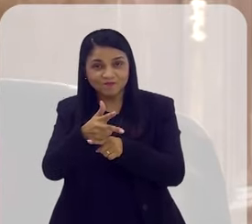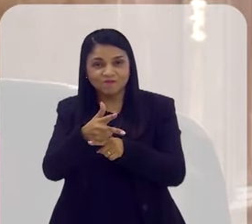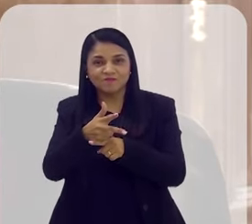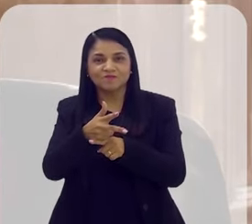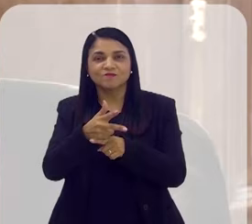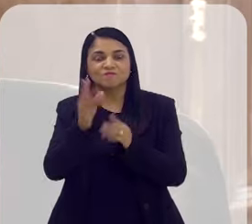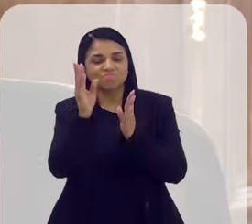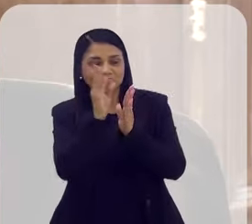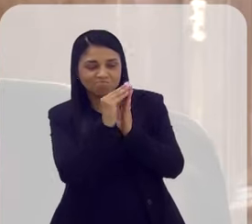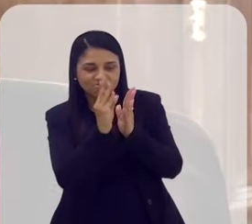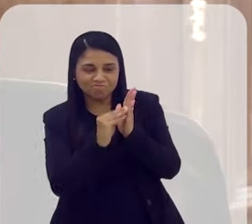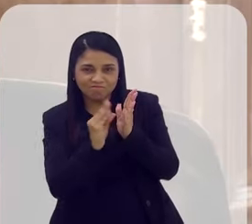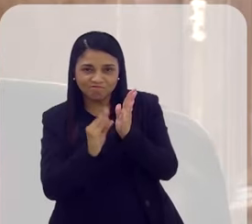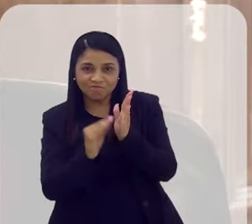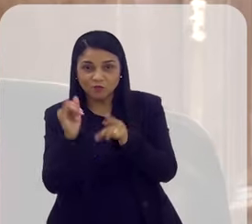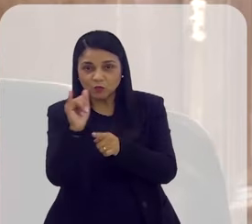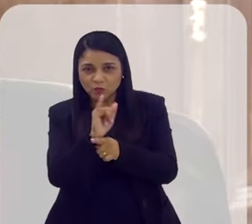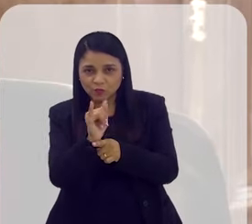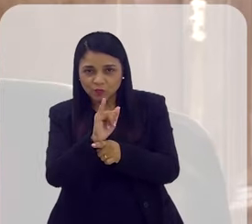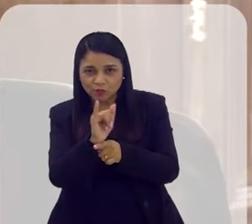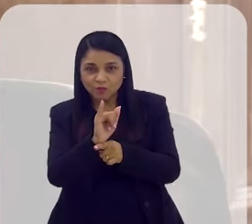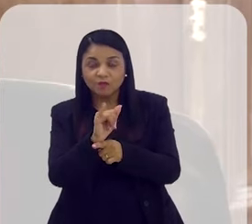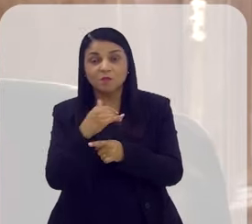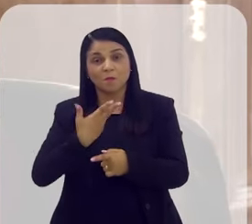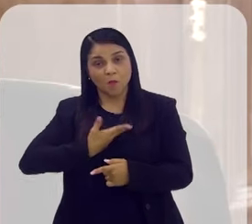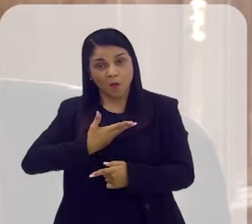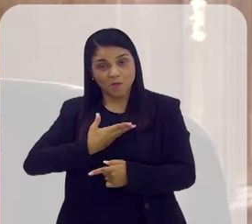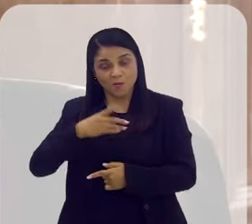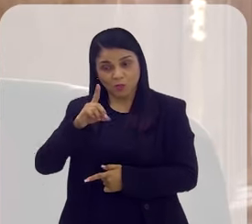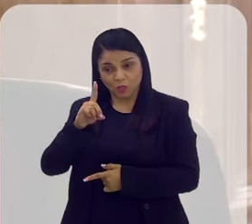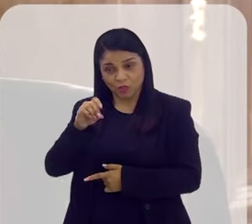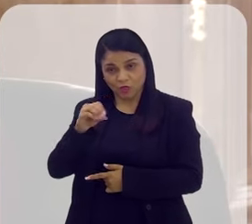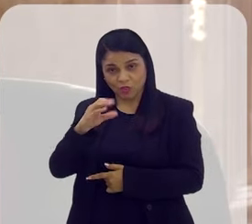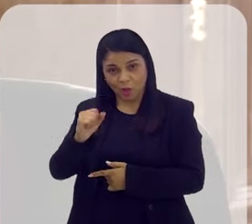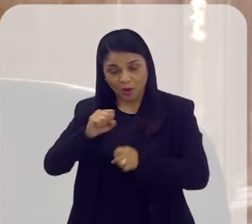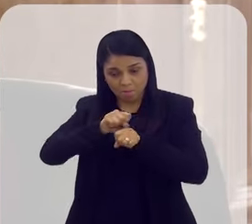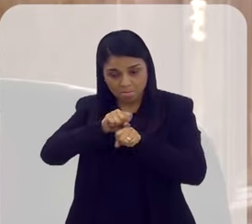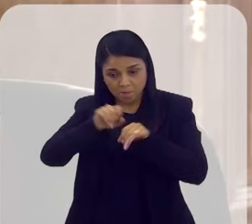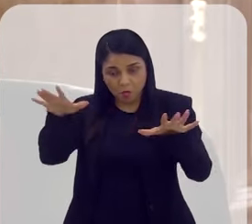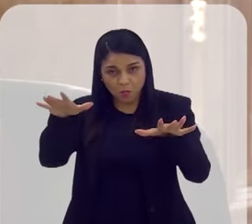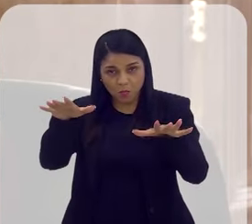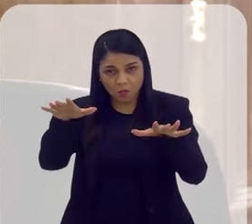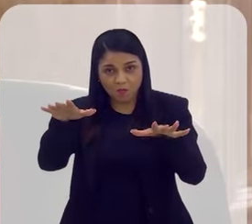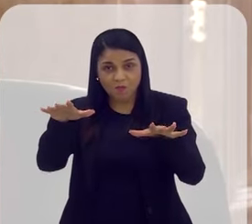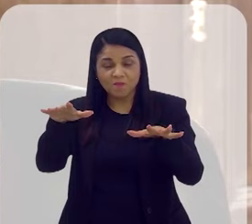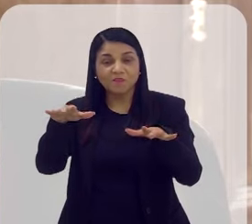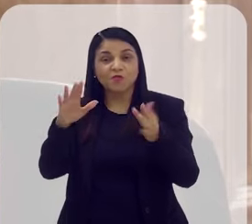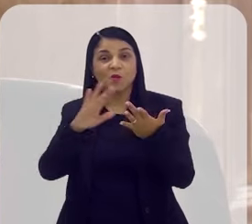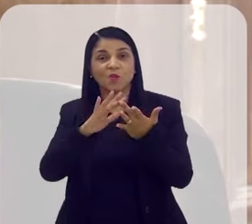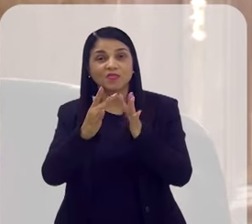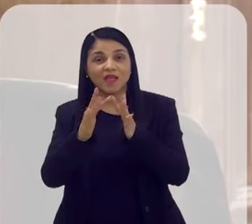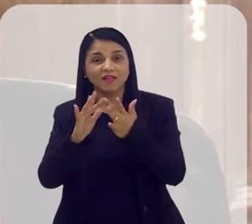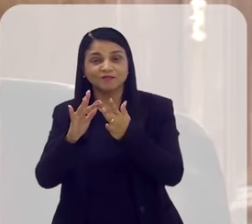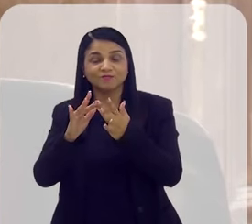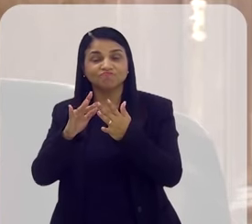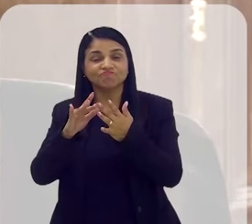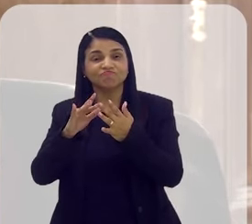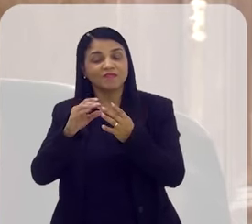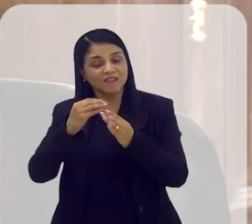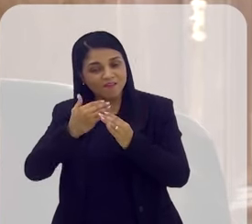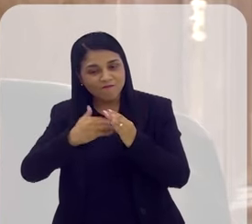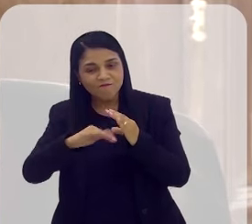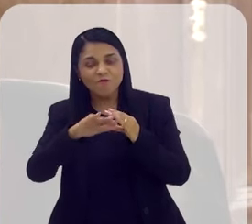gravamos o vídeo, colocamos no YouTube e o nosso amigo Doca compartilhou, né, com os contatos dele